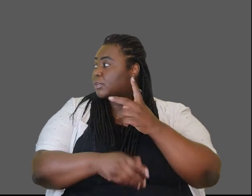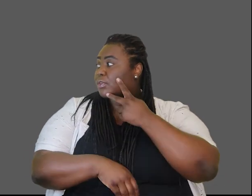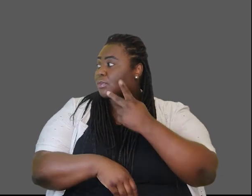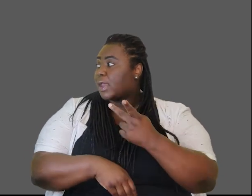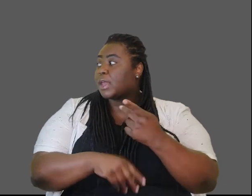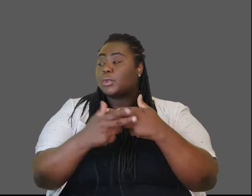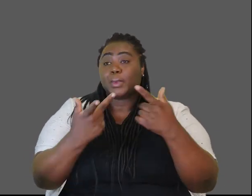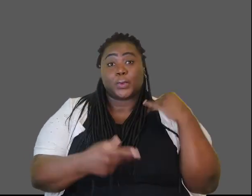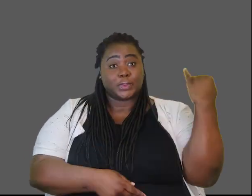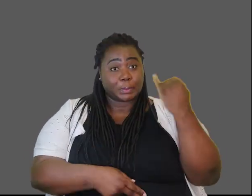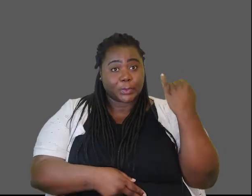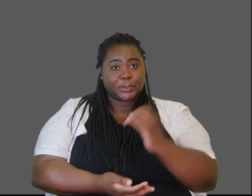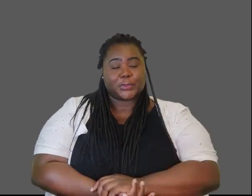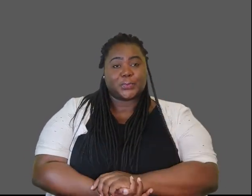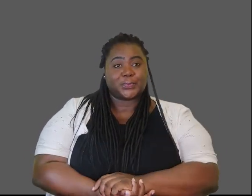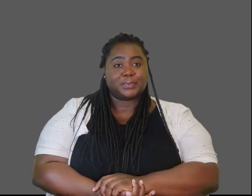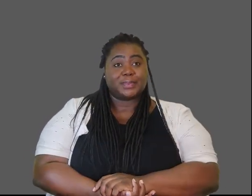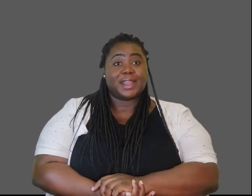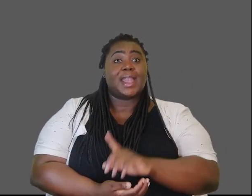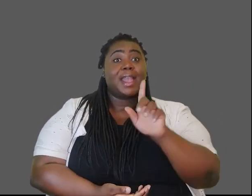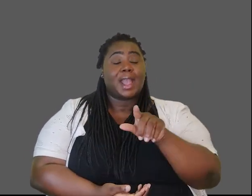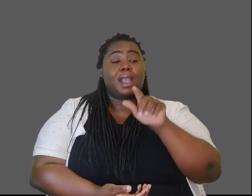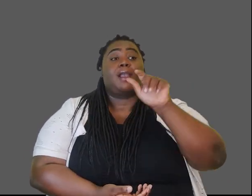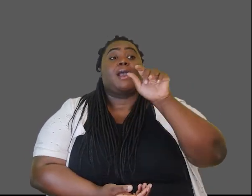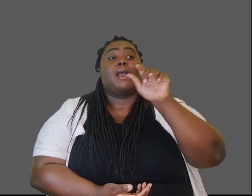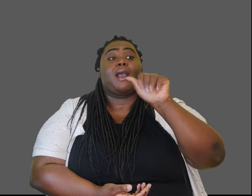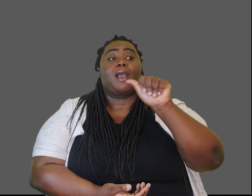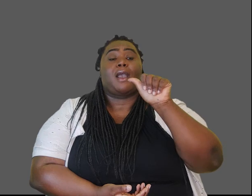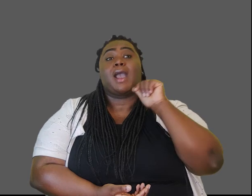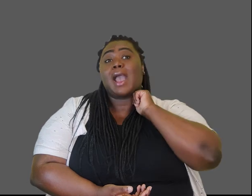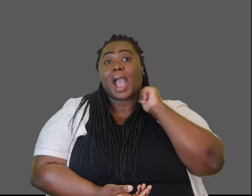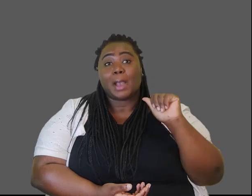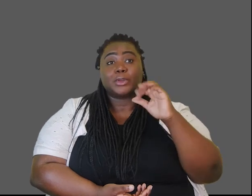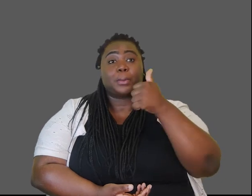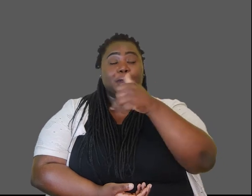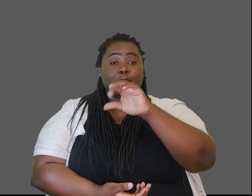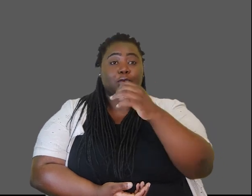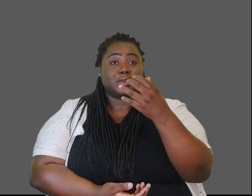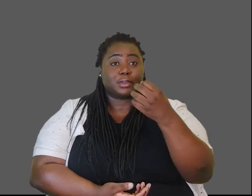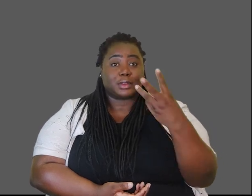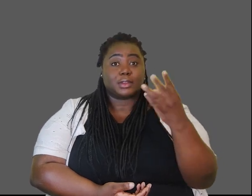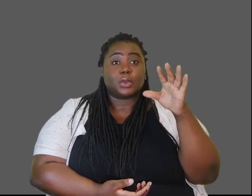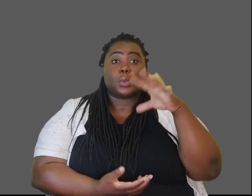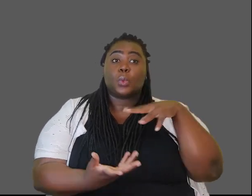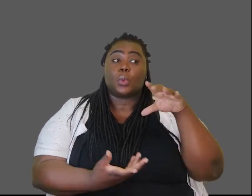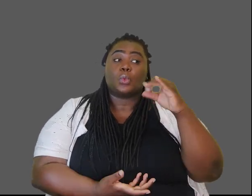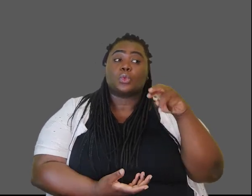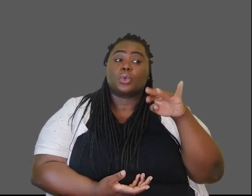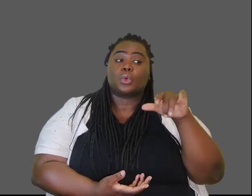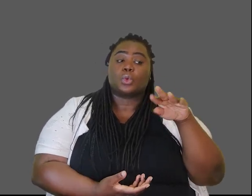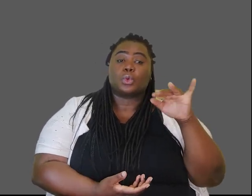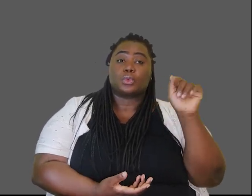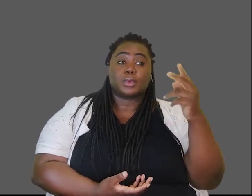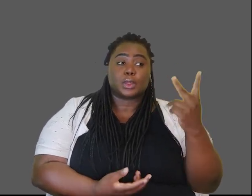um dado bem interessante. Em abril de 1963, Os cosmonautas Yuri